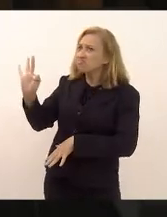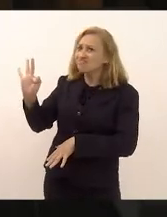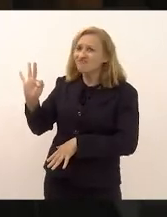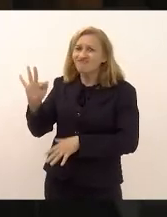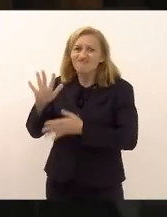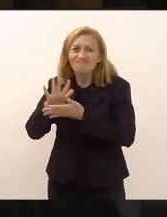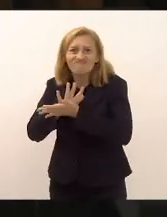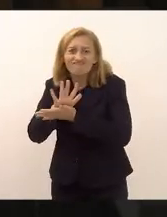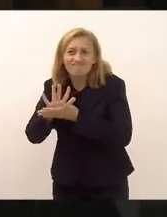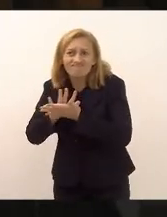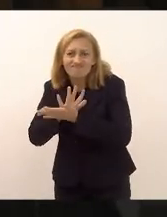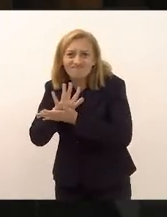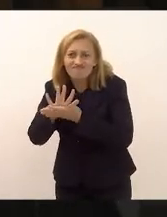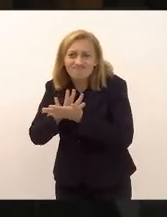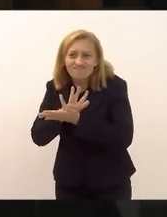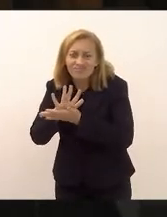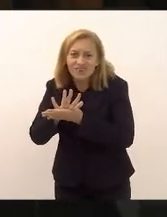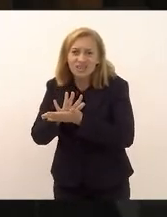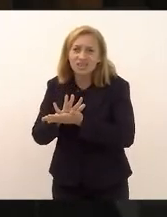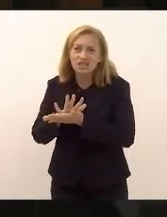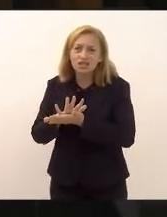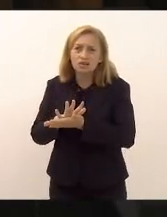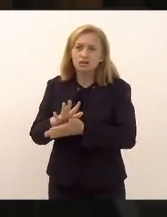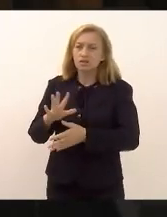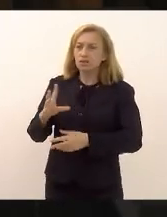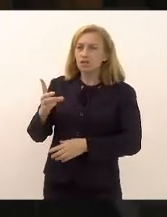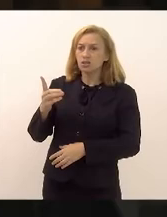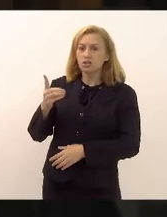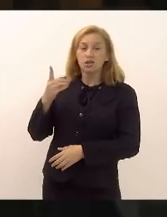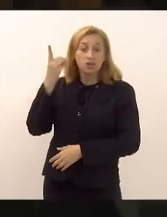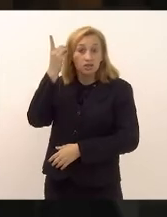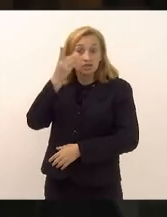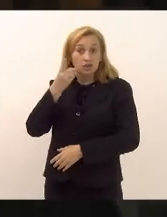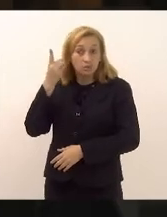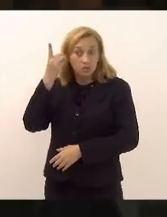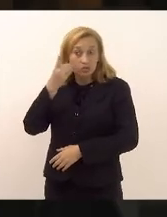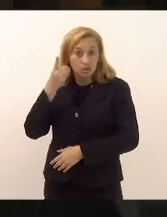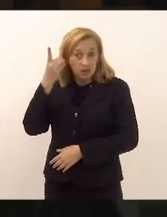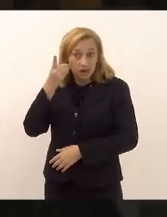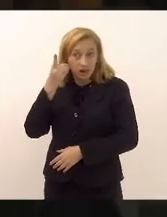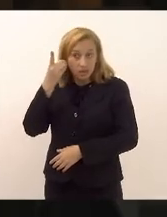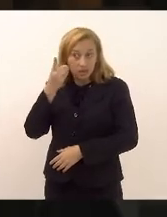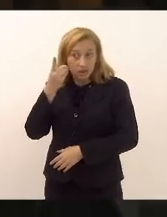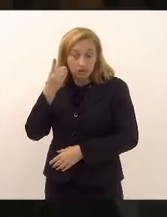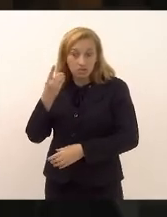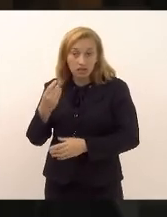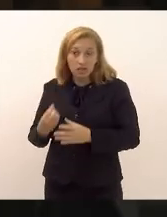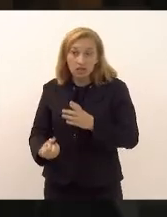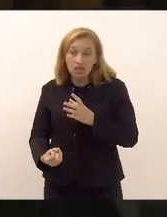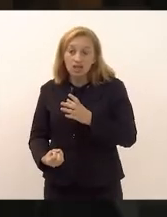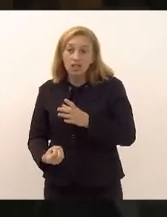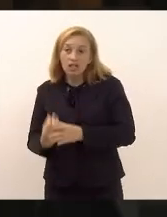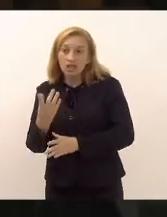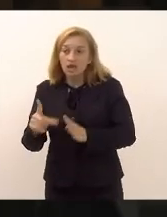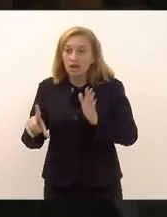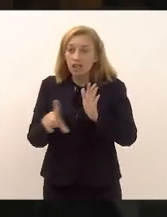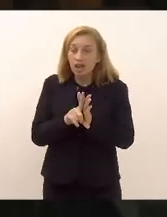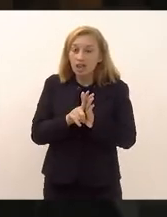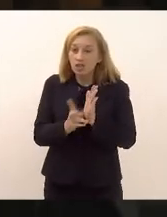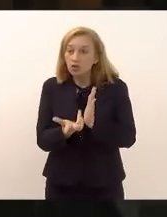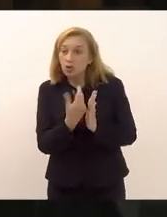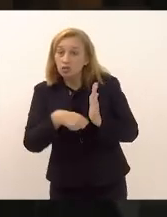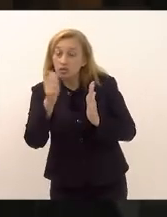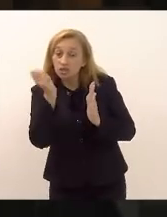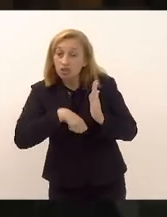óbice de que o Parlamento legisle sobre tributo. Não há nenhum óbice.